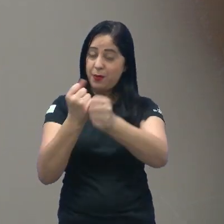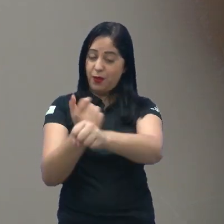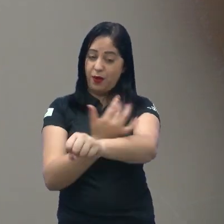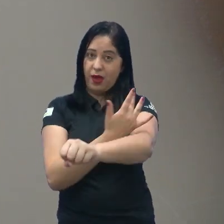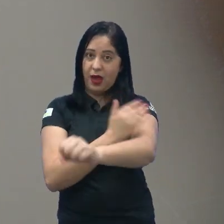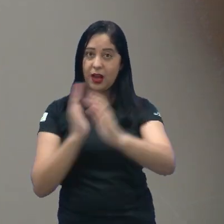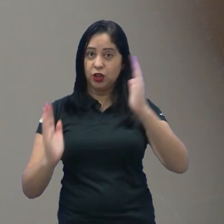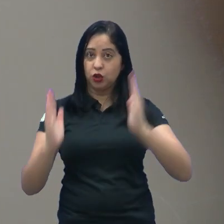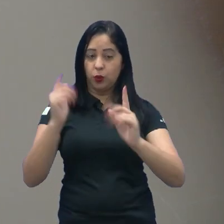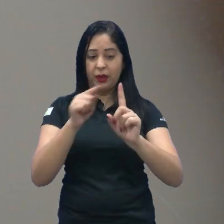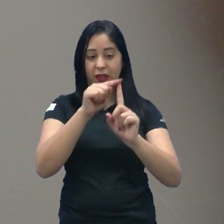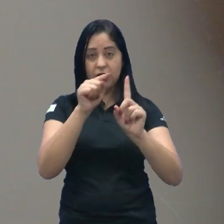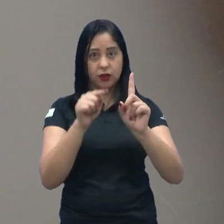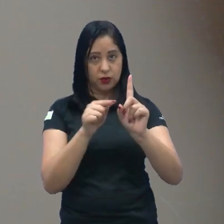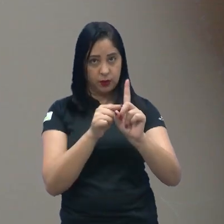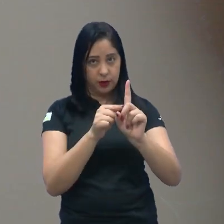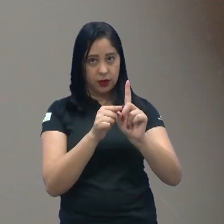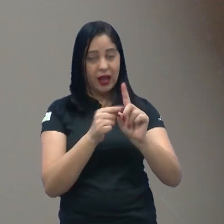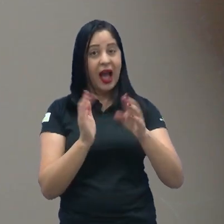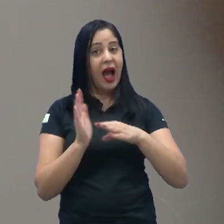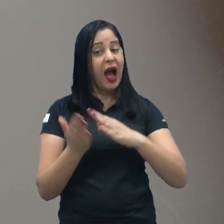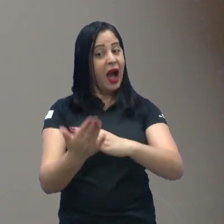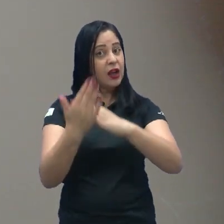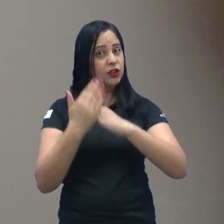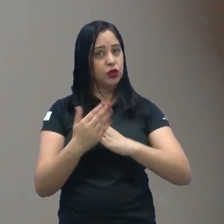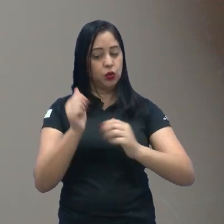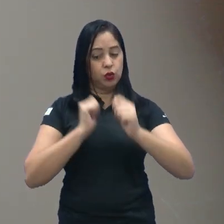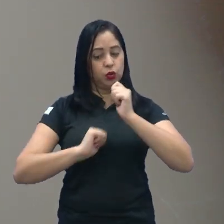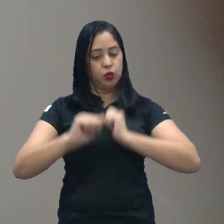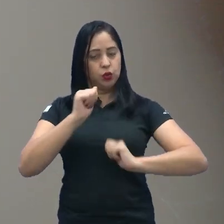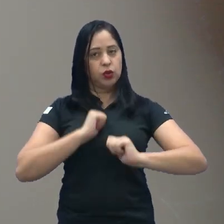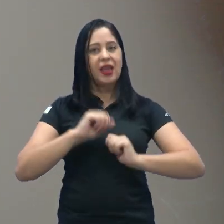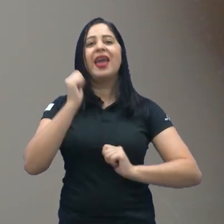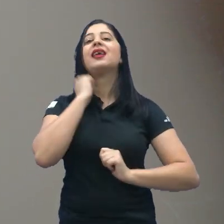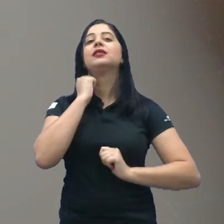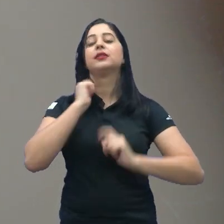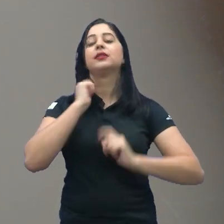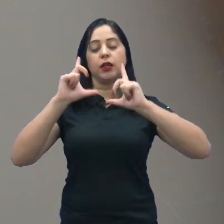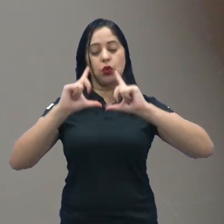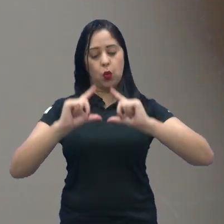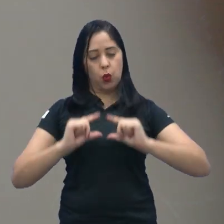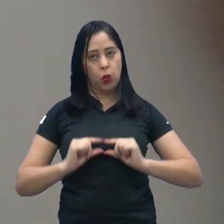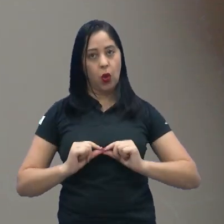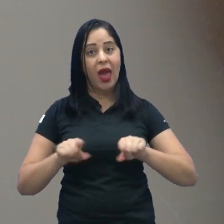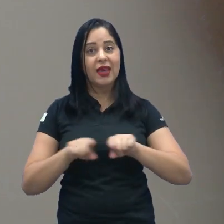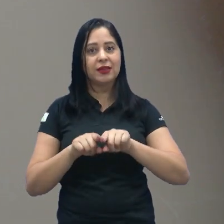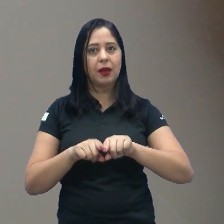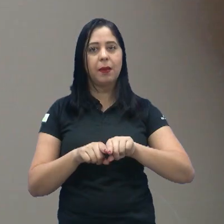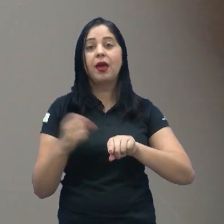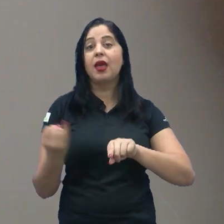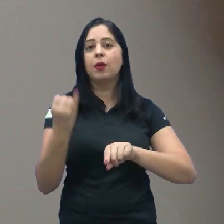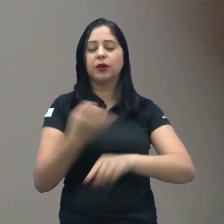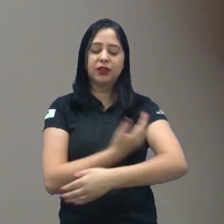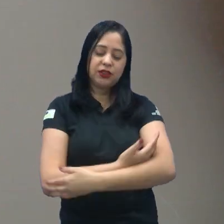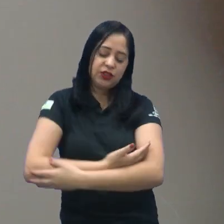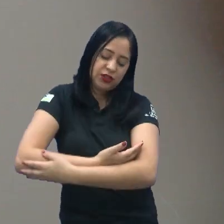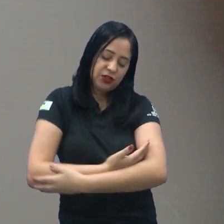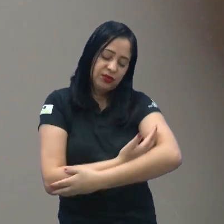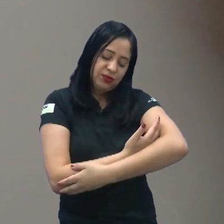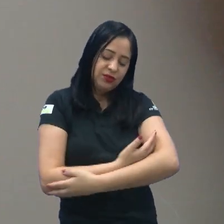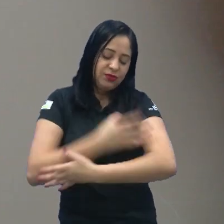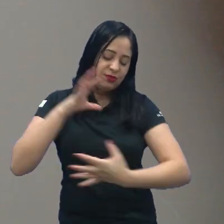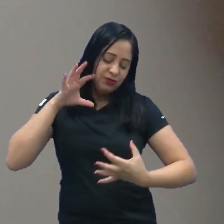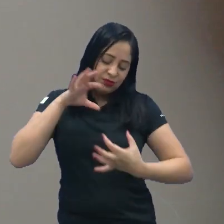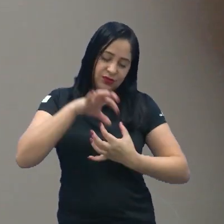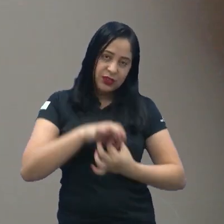gestação reduz a ansiedade e o estresse, além de fortalecer o vínculo com o bebê. Preparar para o parto também pode